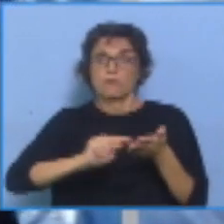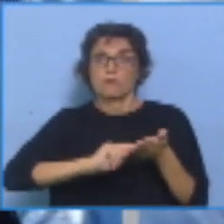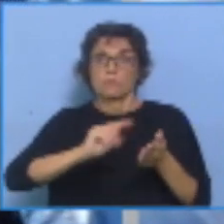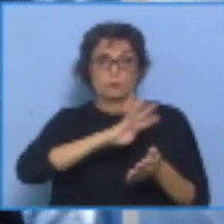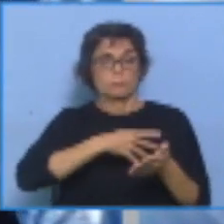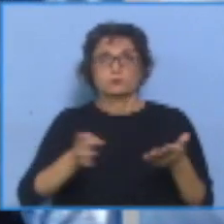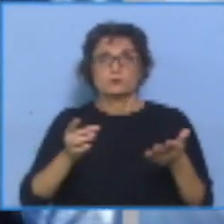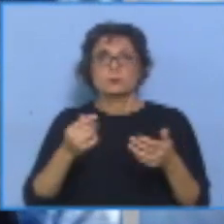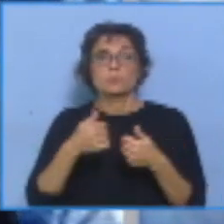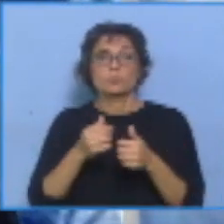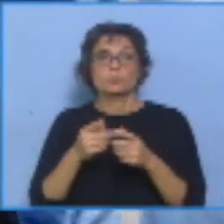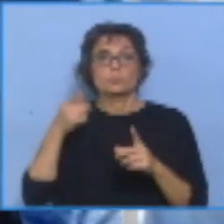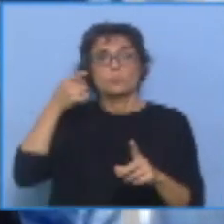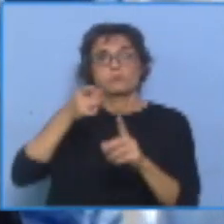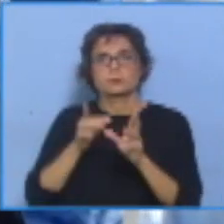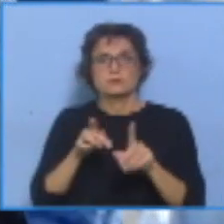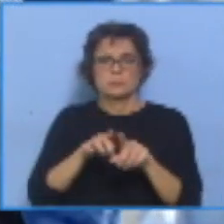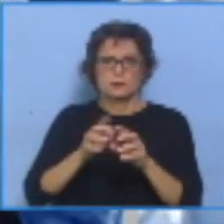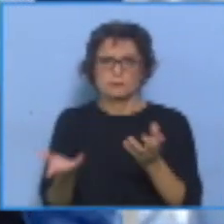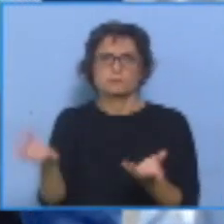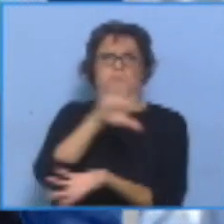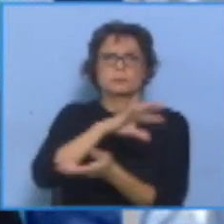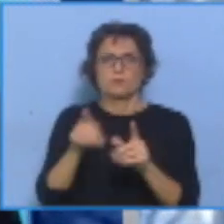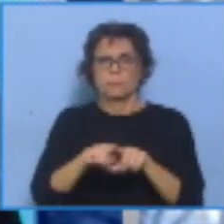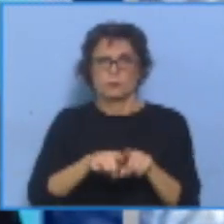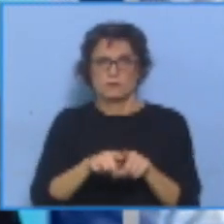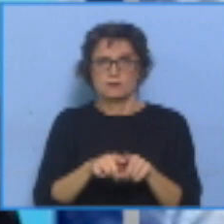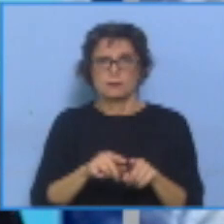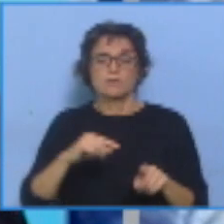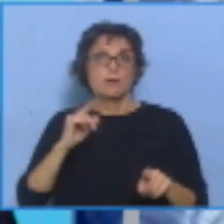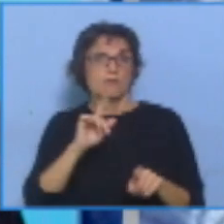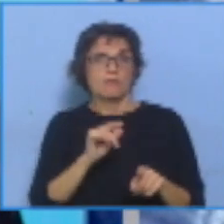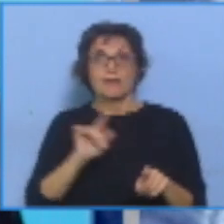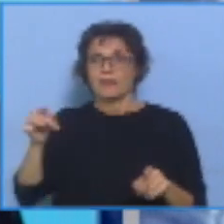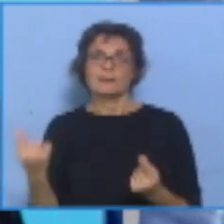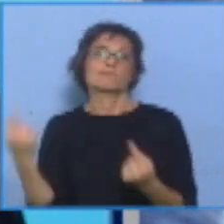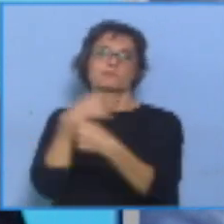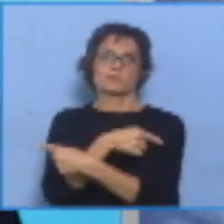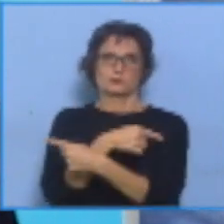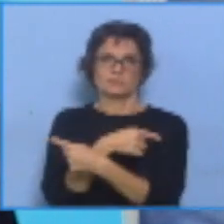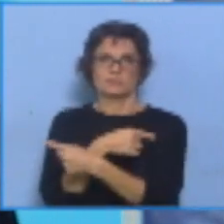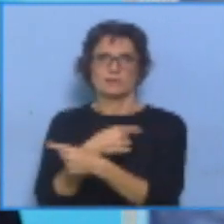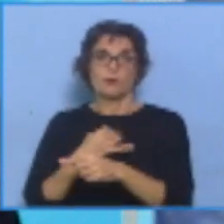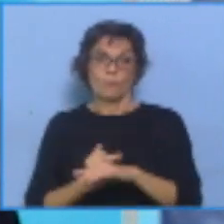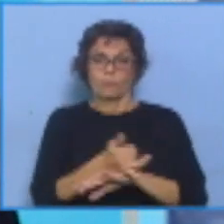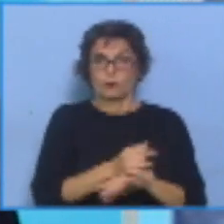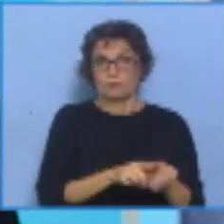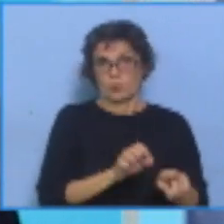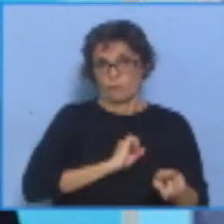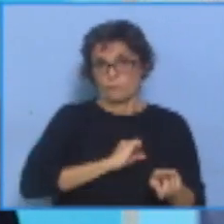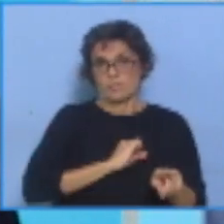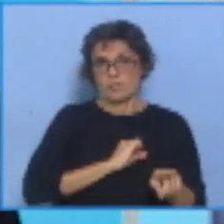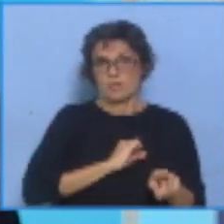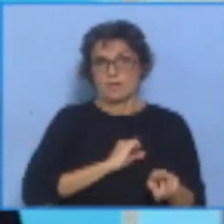faz exatamente a inversão disto. Diz, a minha intervenção política é feita em nome da poesia. E ela explica nas artes